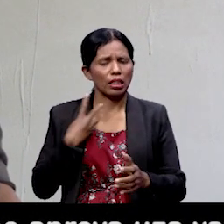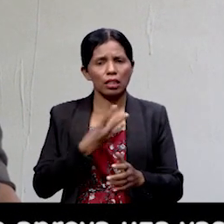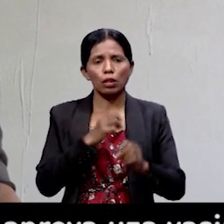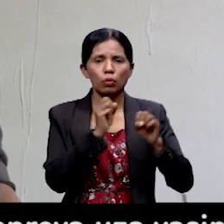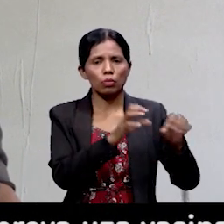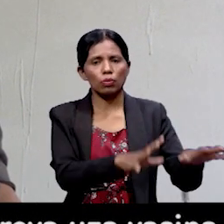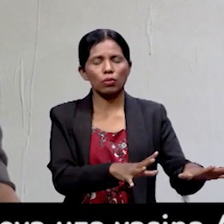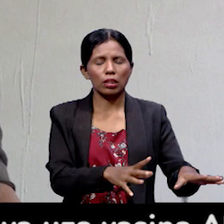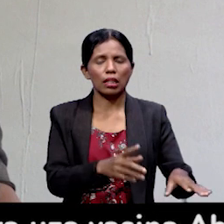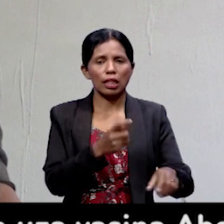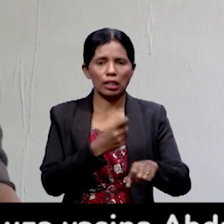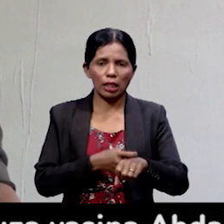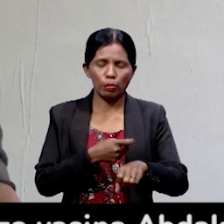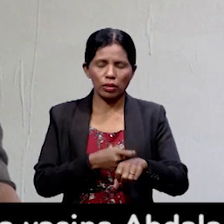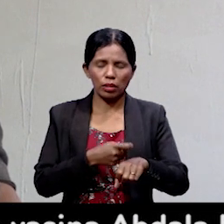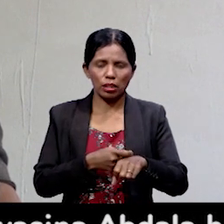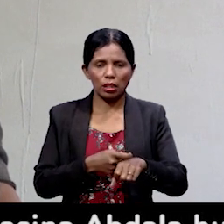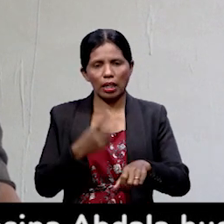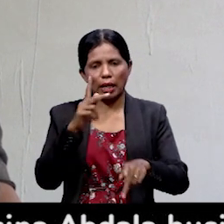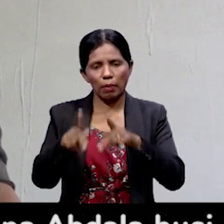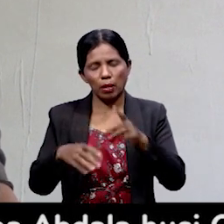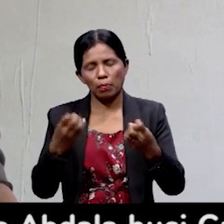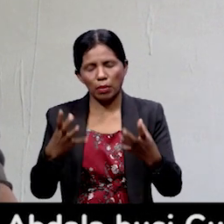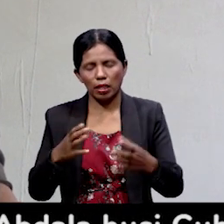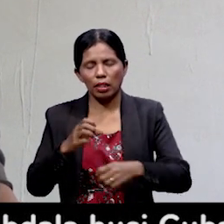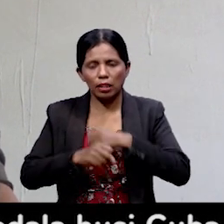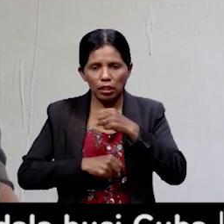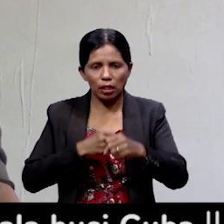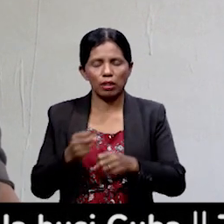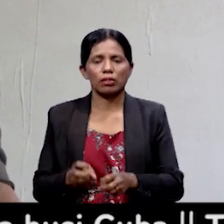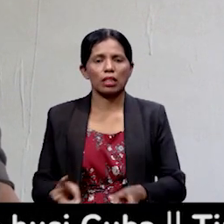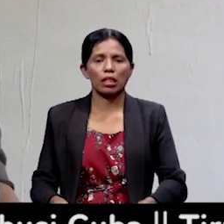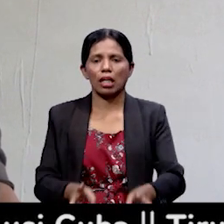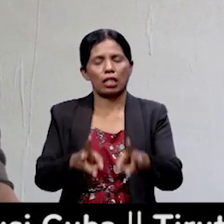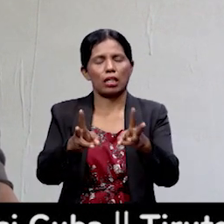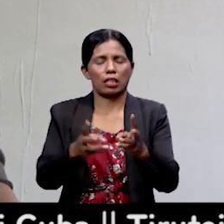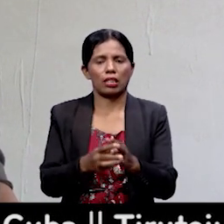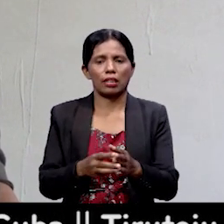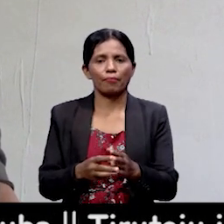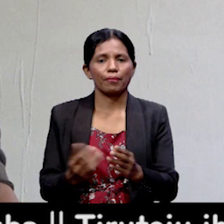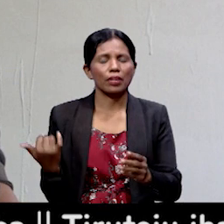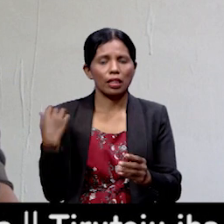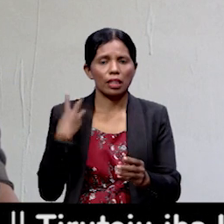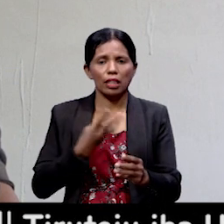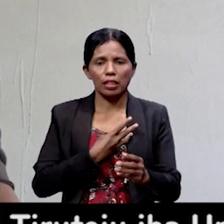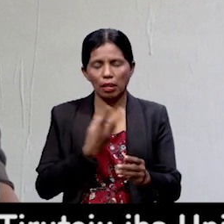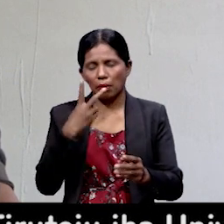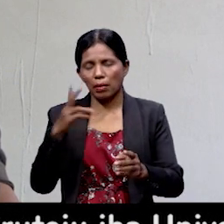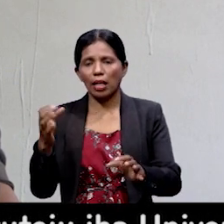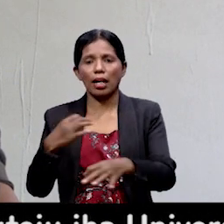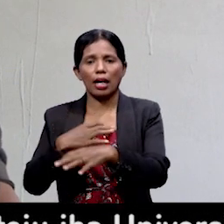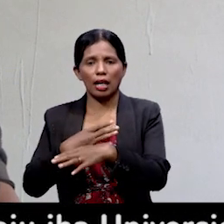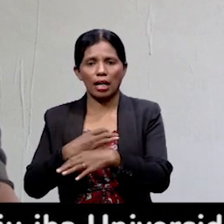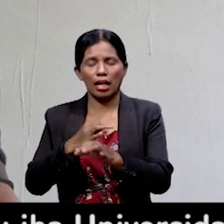ela situação sernan bem que ita rehe dala nini né, rungranga ela. Ita bahadia fila fali sa sanser ne bema kia